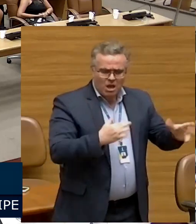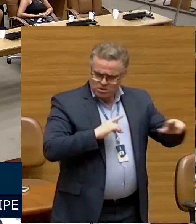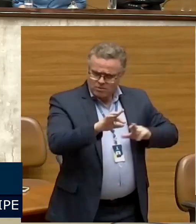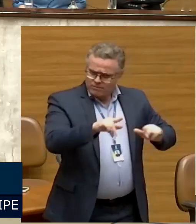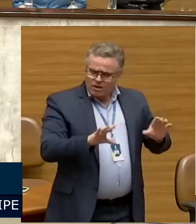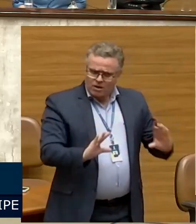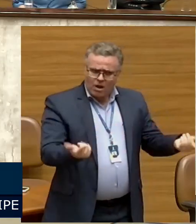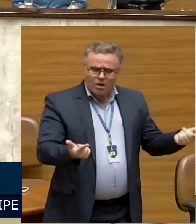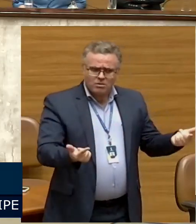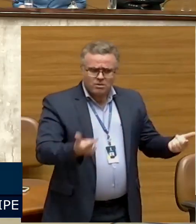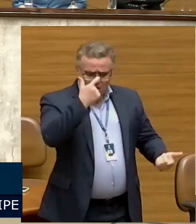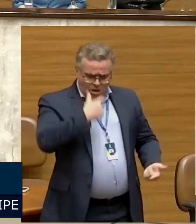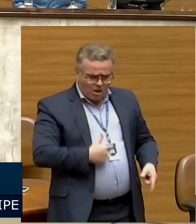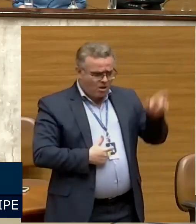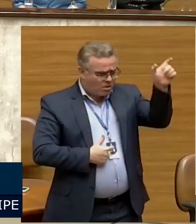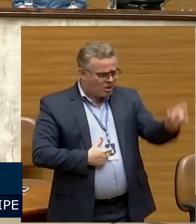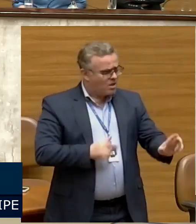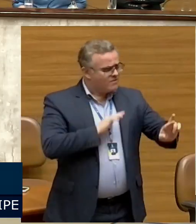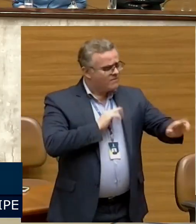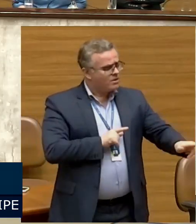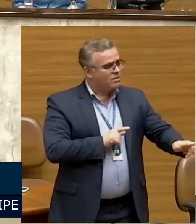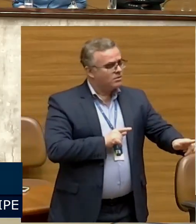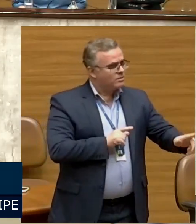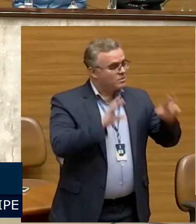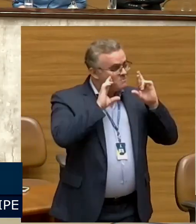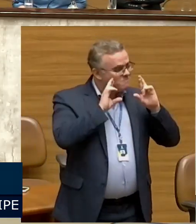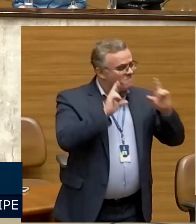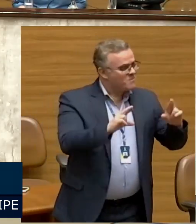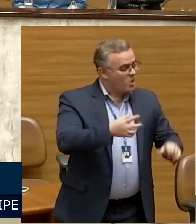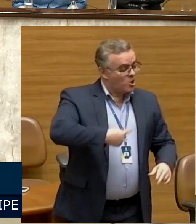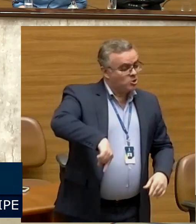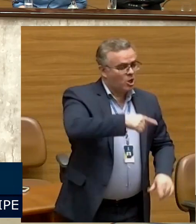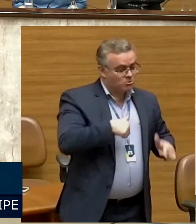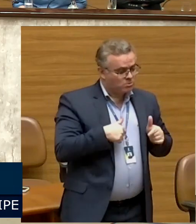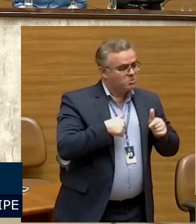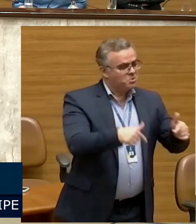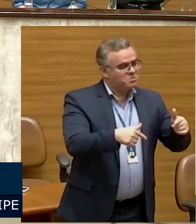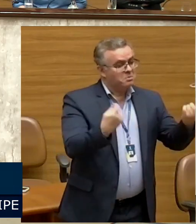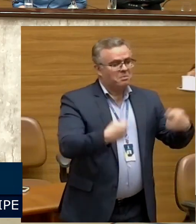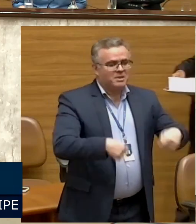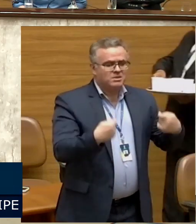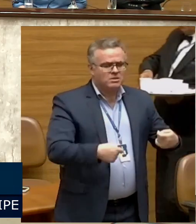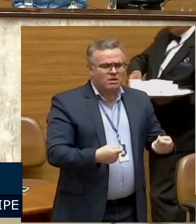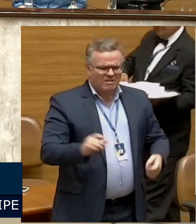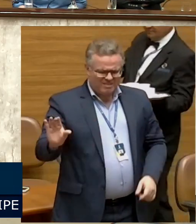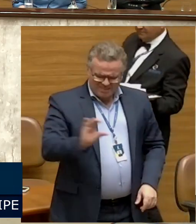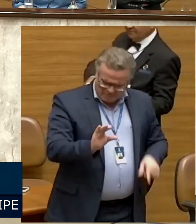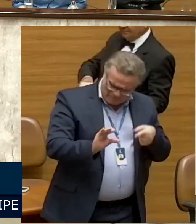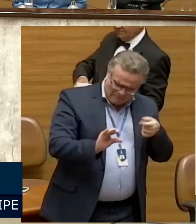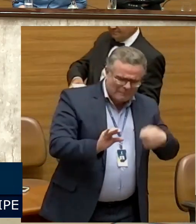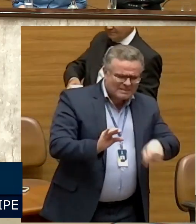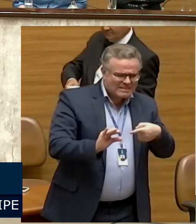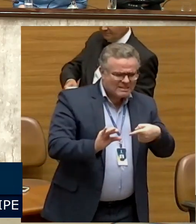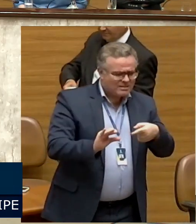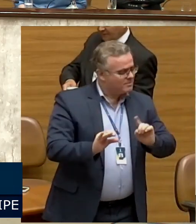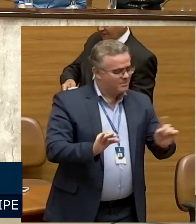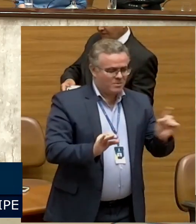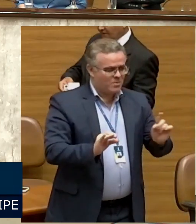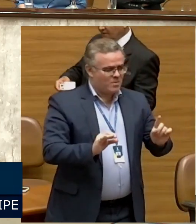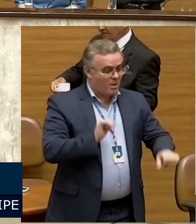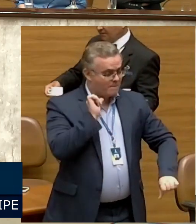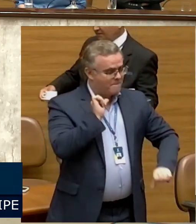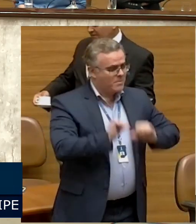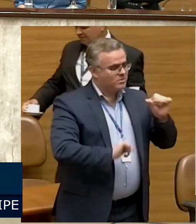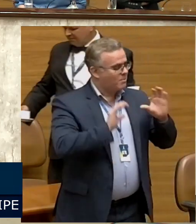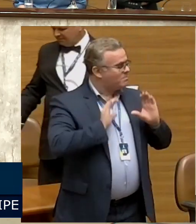natureza, né? E devemos respeitar. Então, é nossa atitude que precisa mudar. Não precisamos de recurso nenhum para isso. É só mudar nossa conduta.